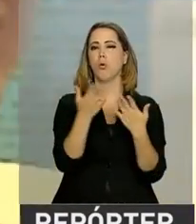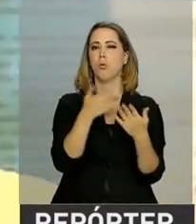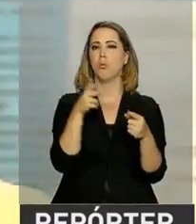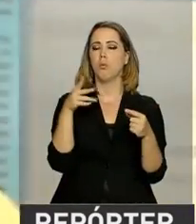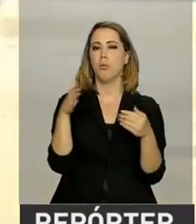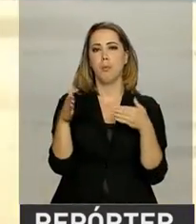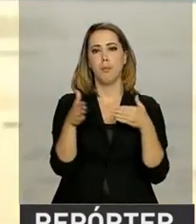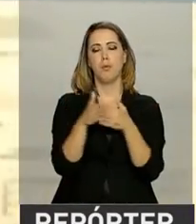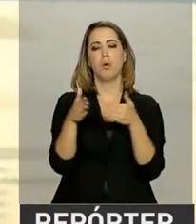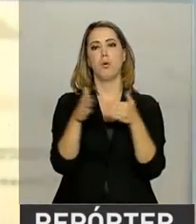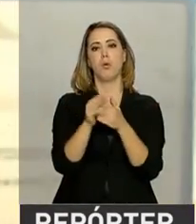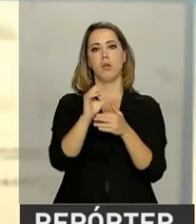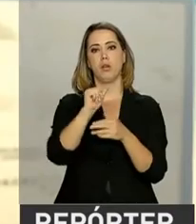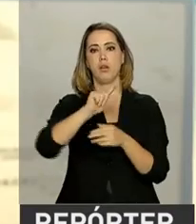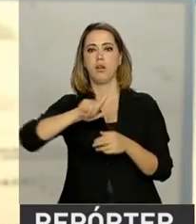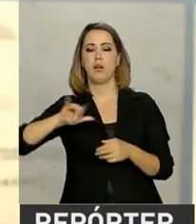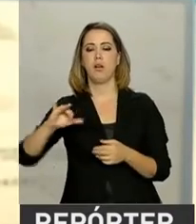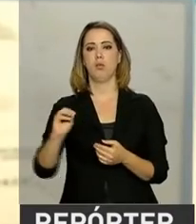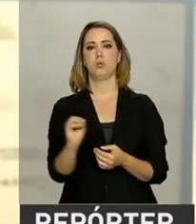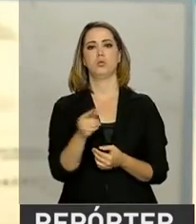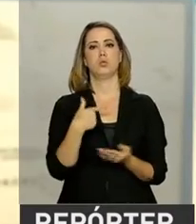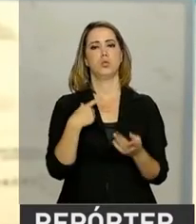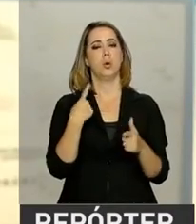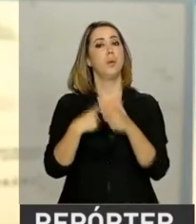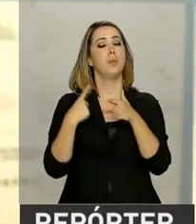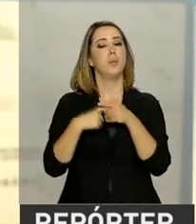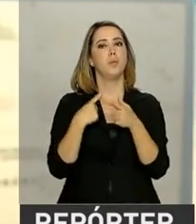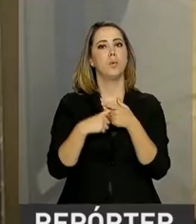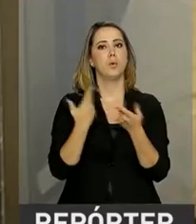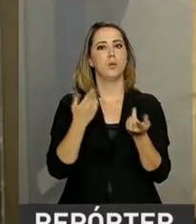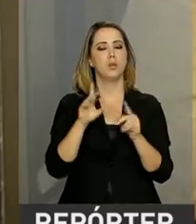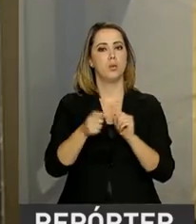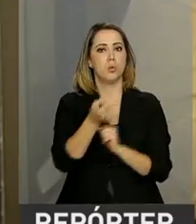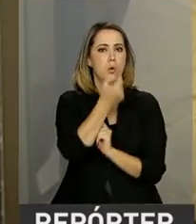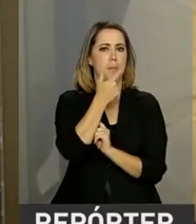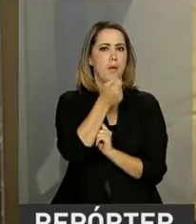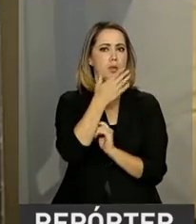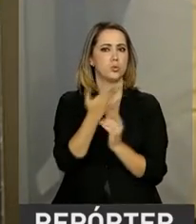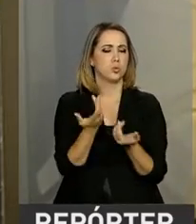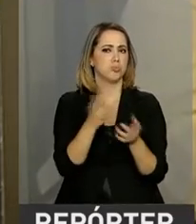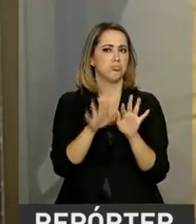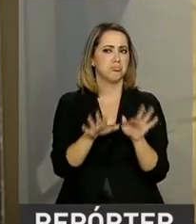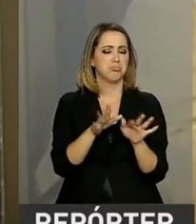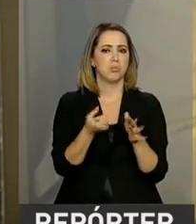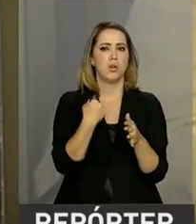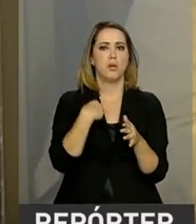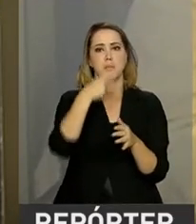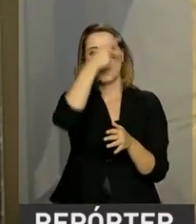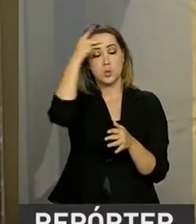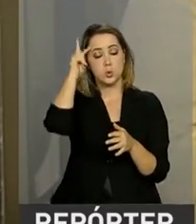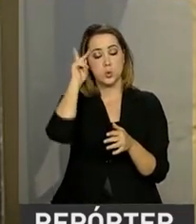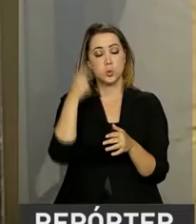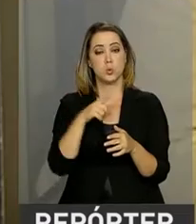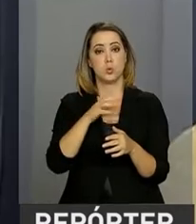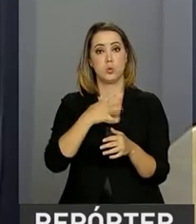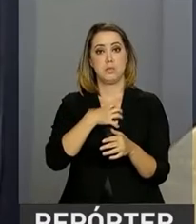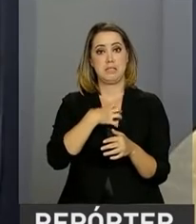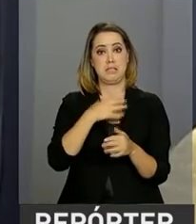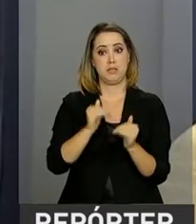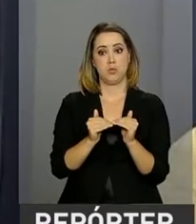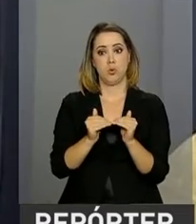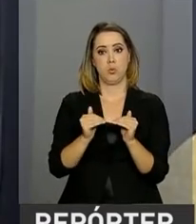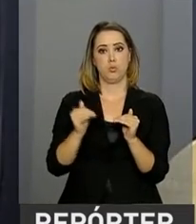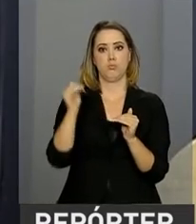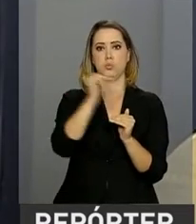conseguido explicar porque dependendo da dose do remédio algumas pessoas relatavam aumento na pressão o